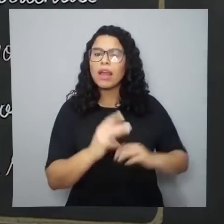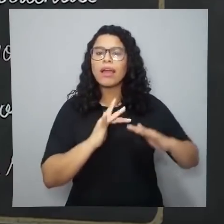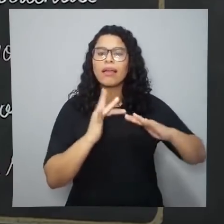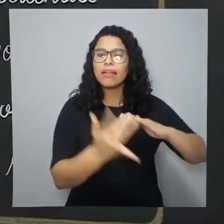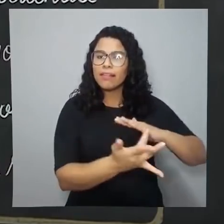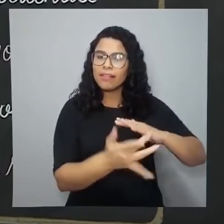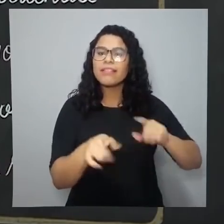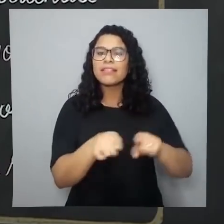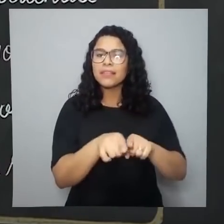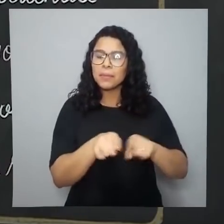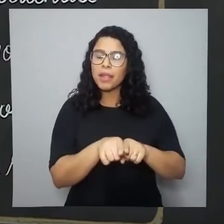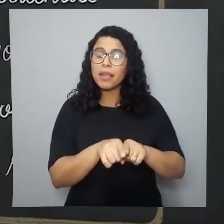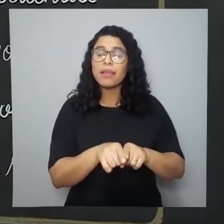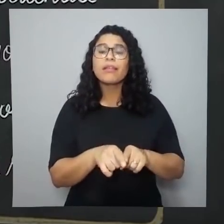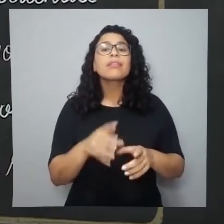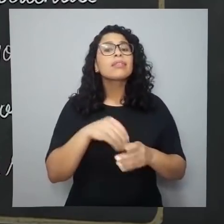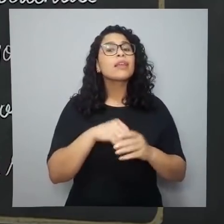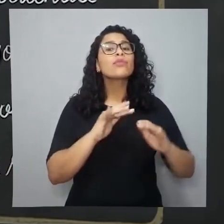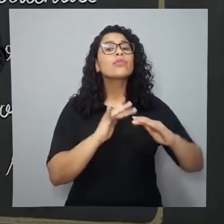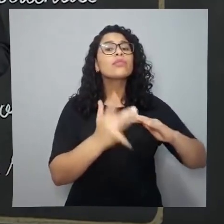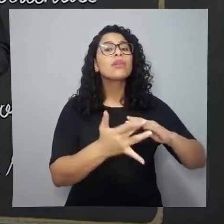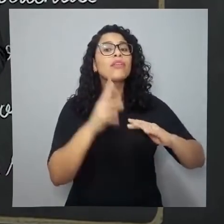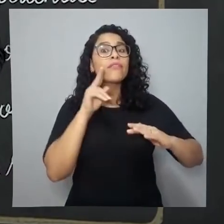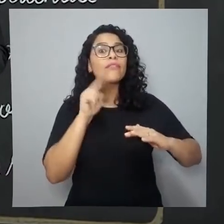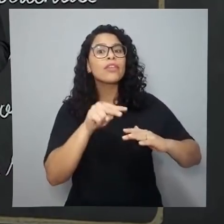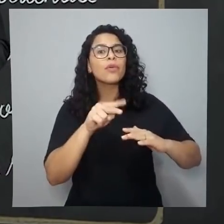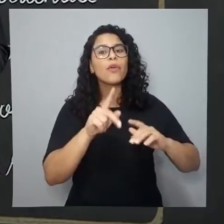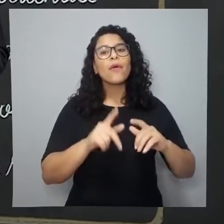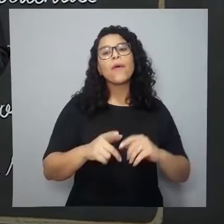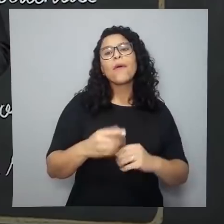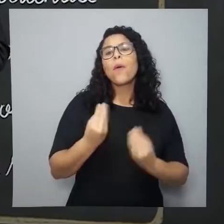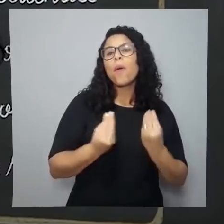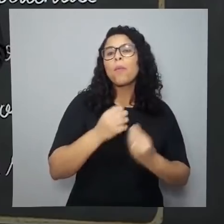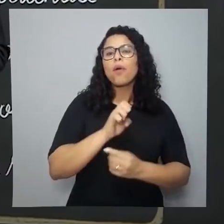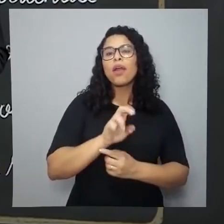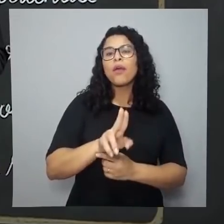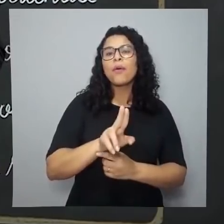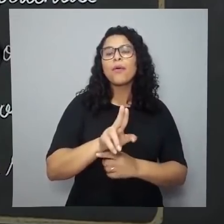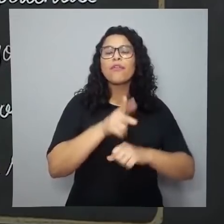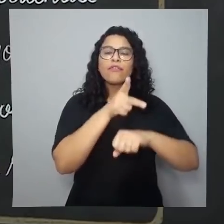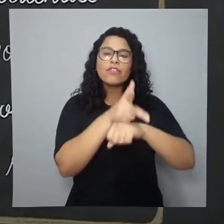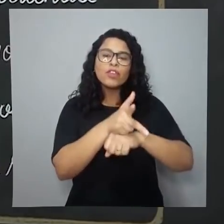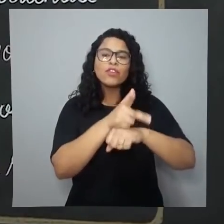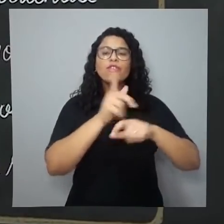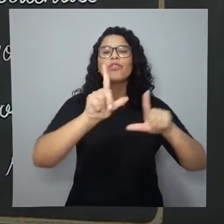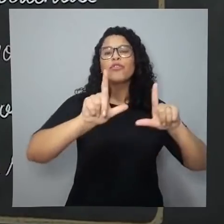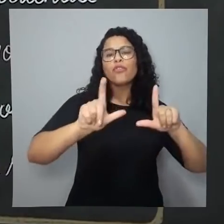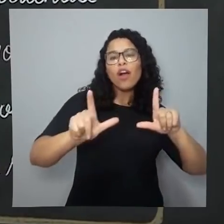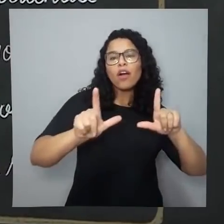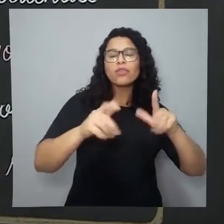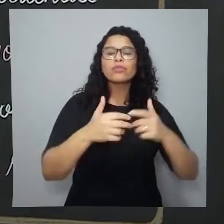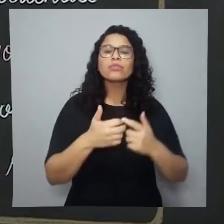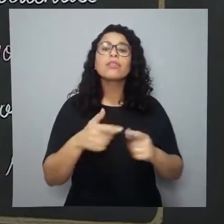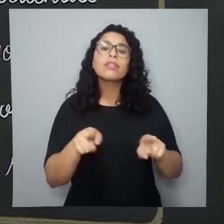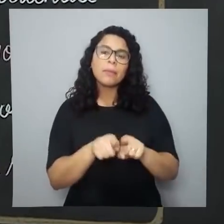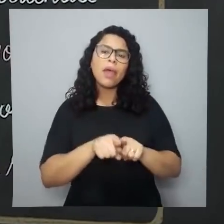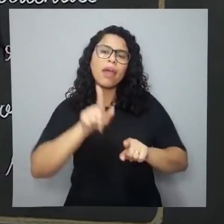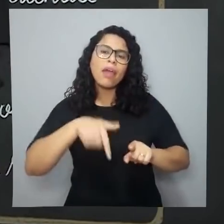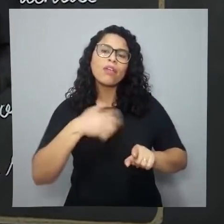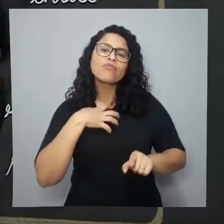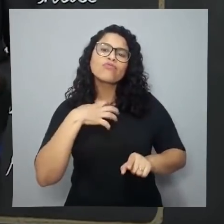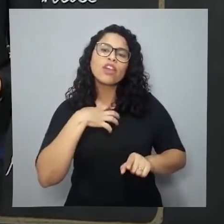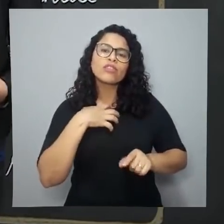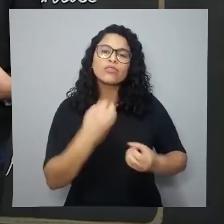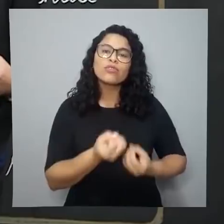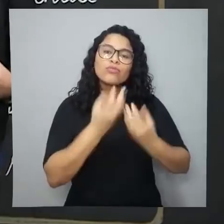redes sociais. Quem nunca se deparou em alguma rede social com a narrativa do eu sendo contada por meio de vídeos, por meio de fotos, também uma forma